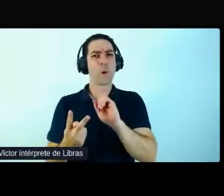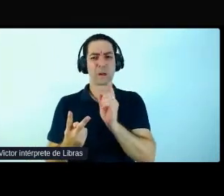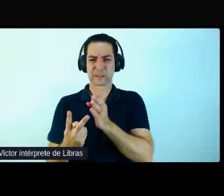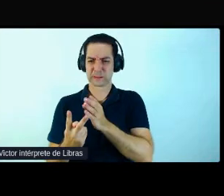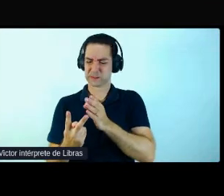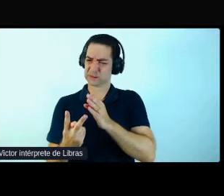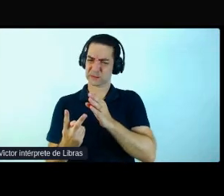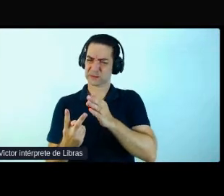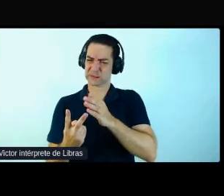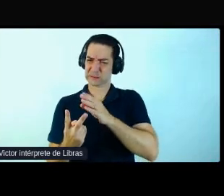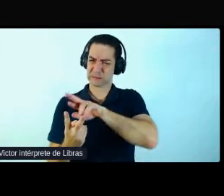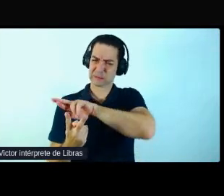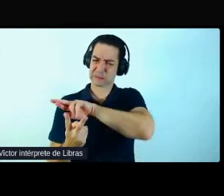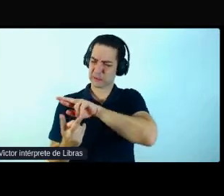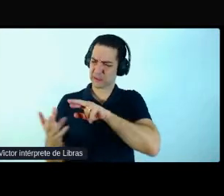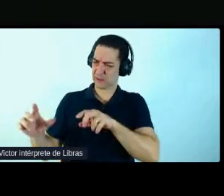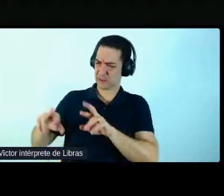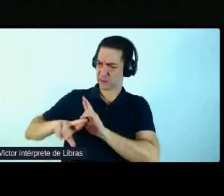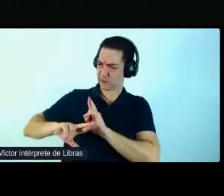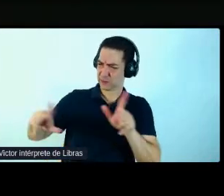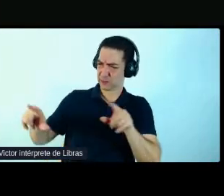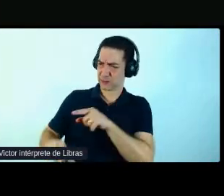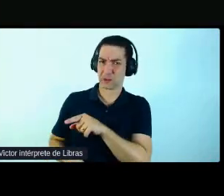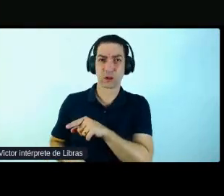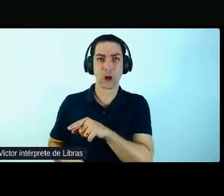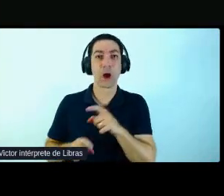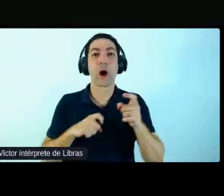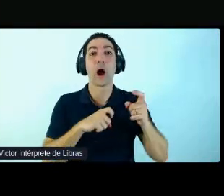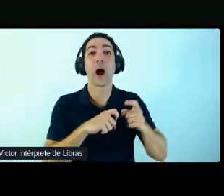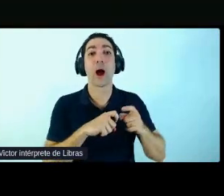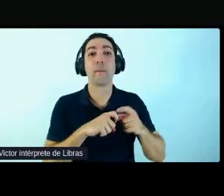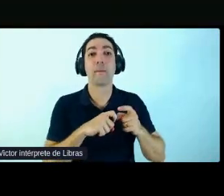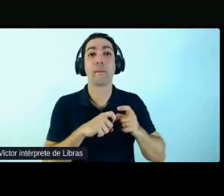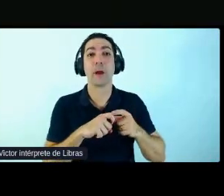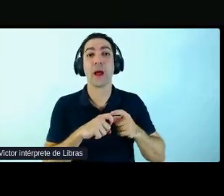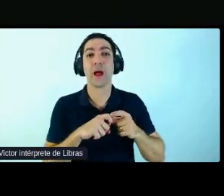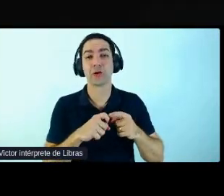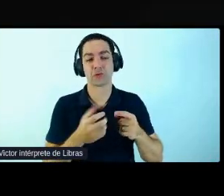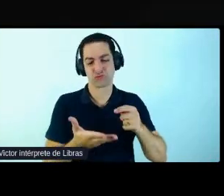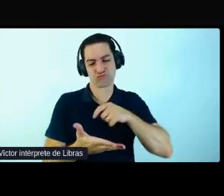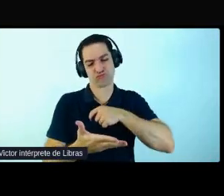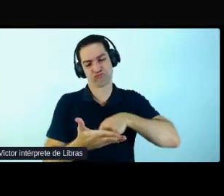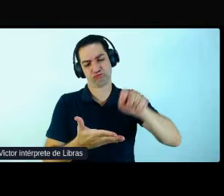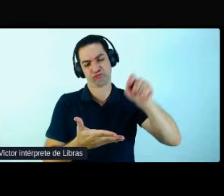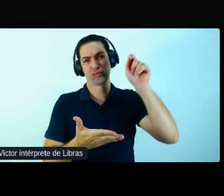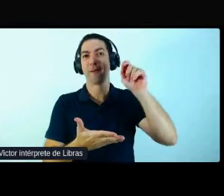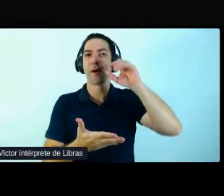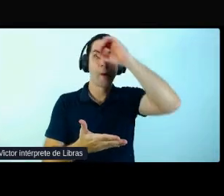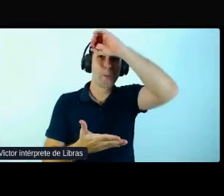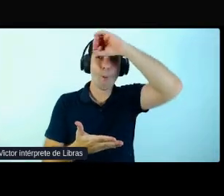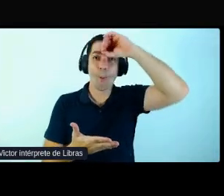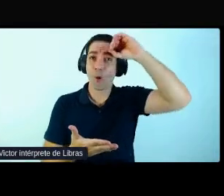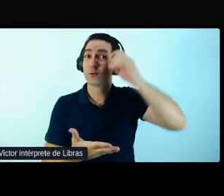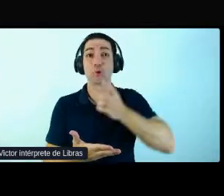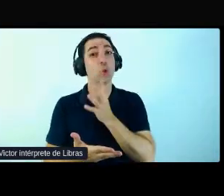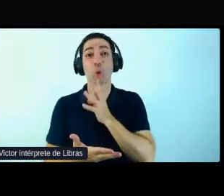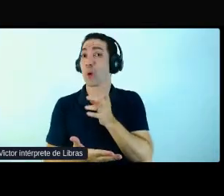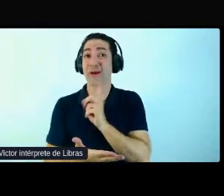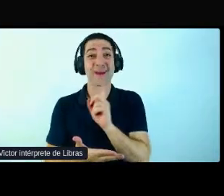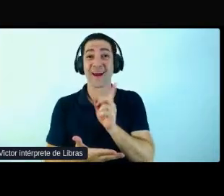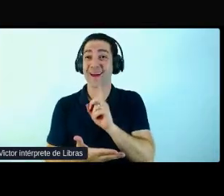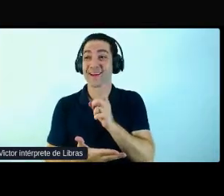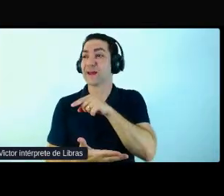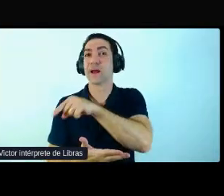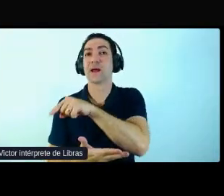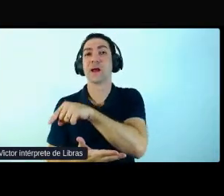faz a recomendação sem saber se o bebê está em risco de saúde, sem saber qual é o conhecimento sobre o assunto